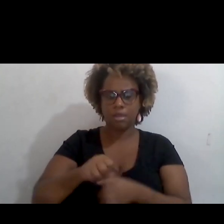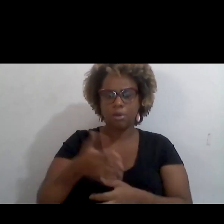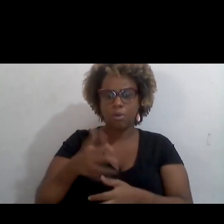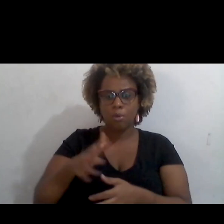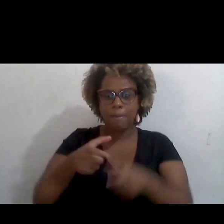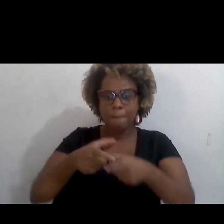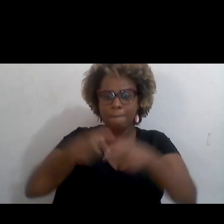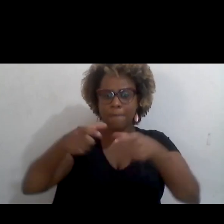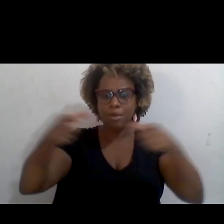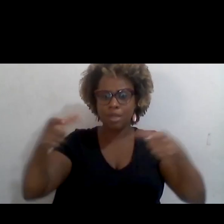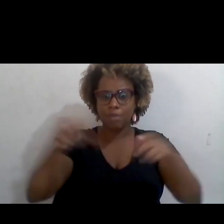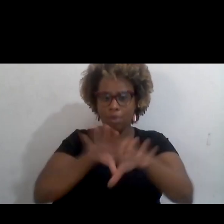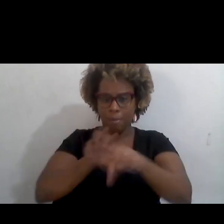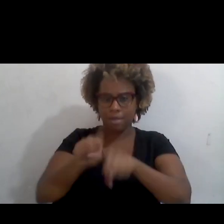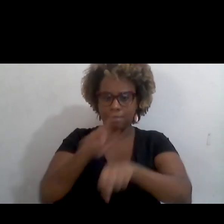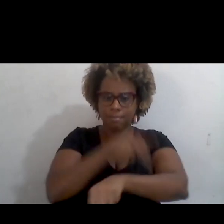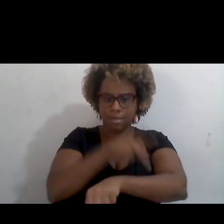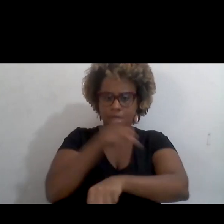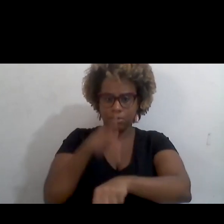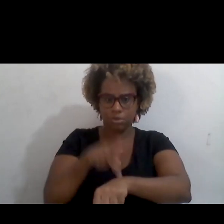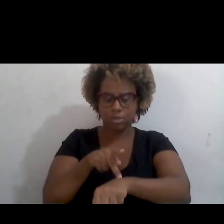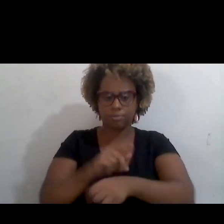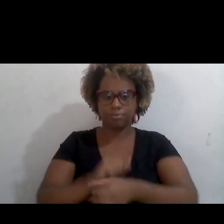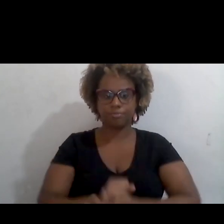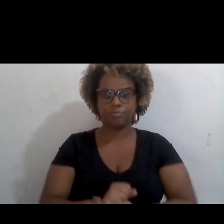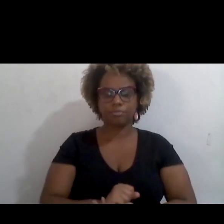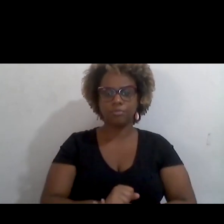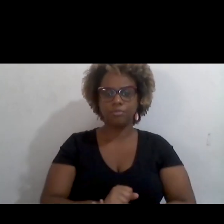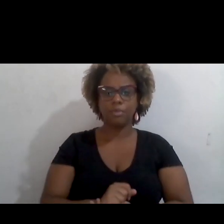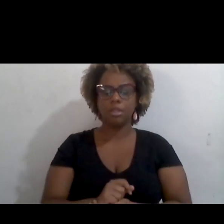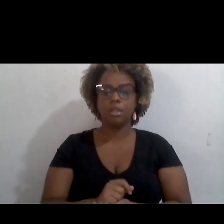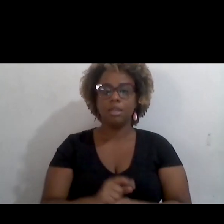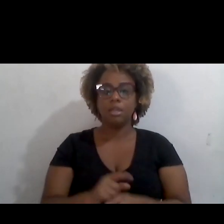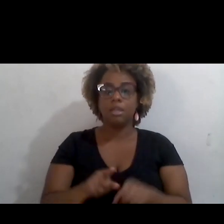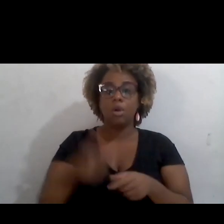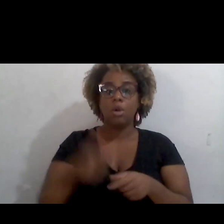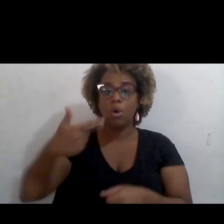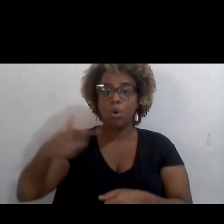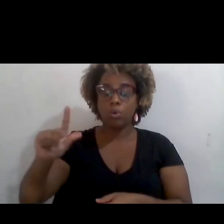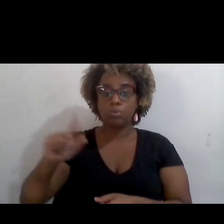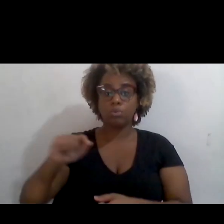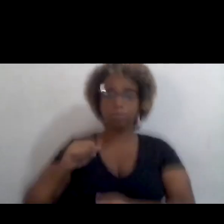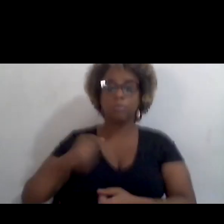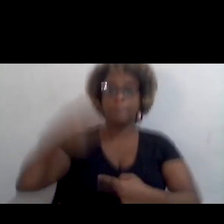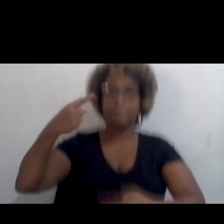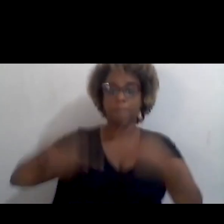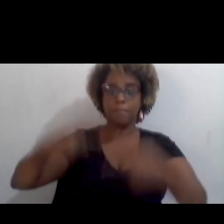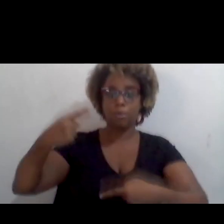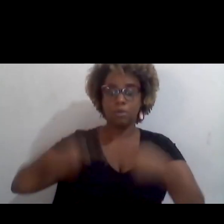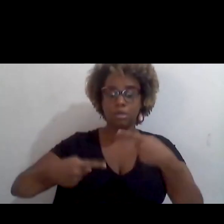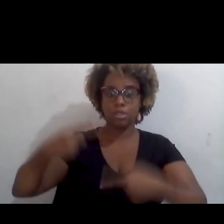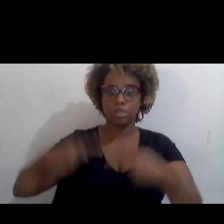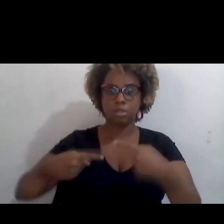outro ponto que eu queria destacar é a continuidade das políticas públicas de base, que não configuram